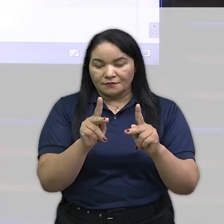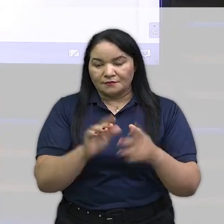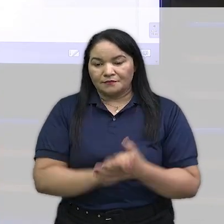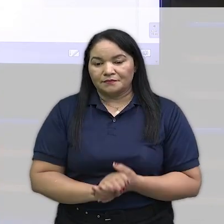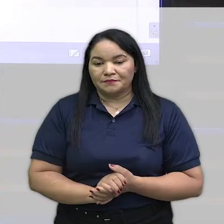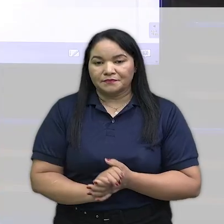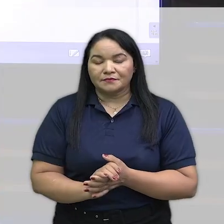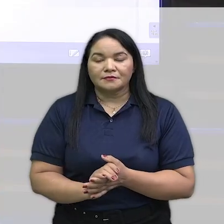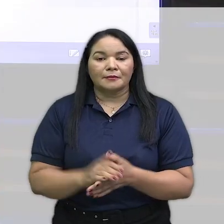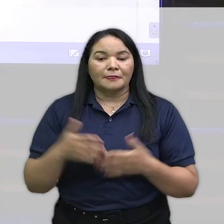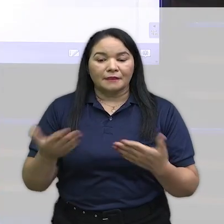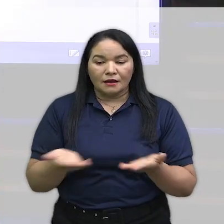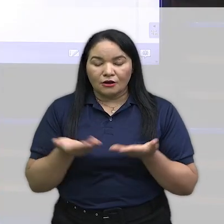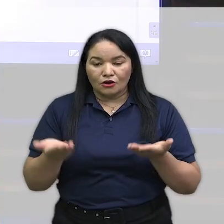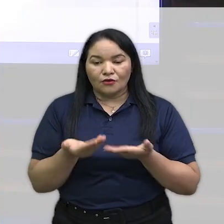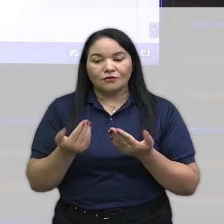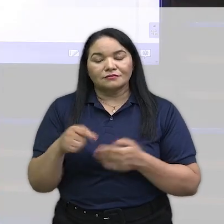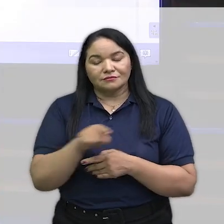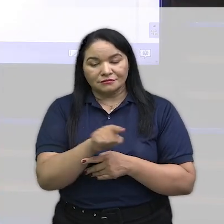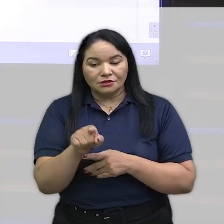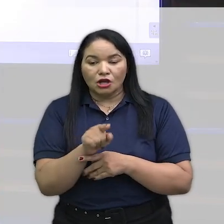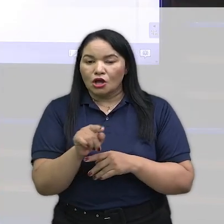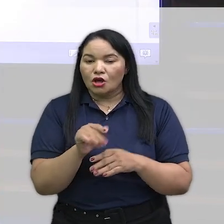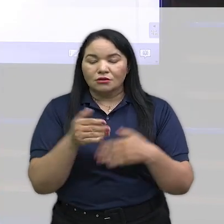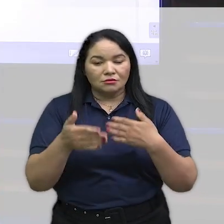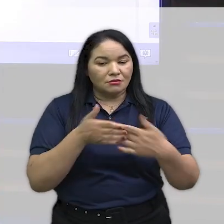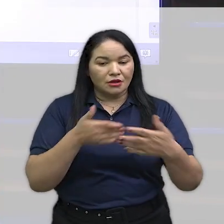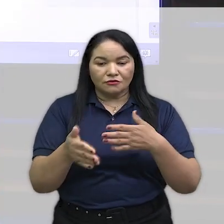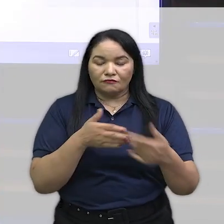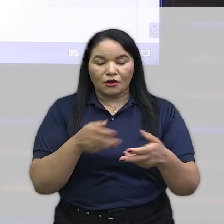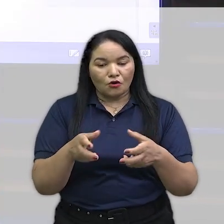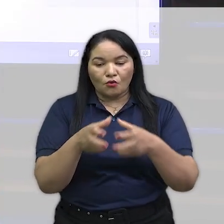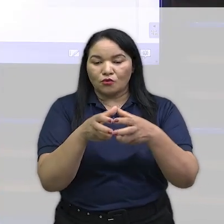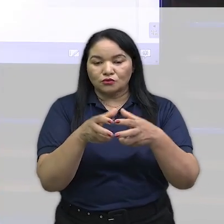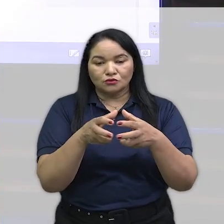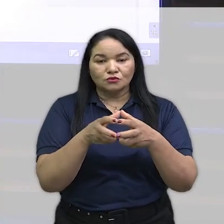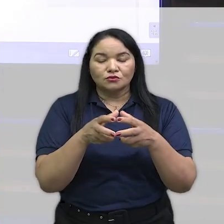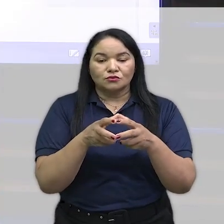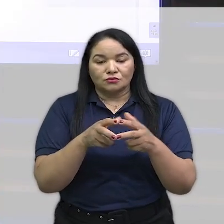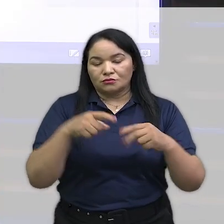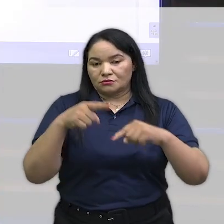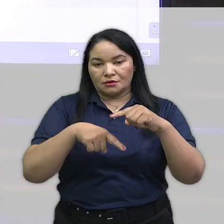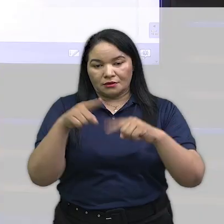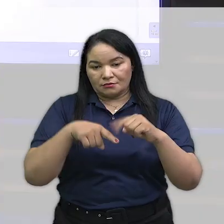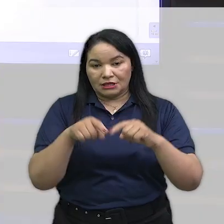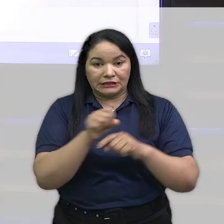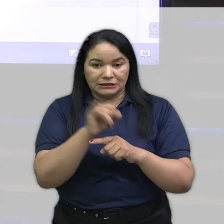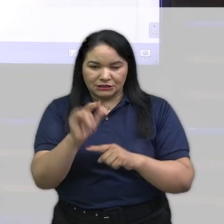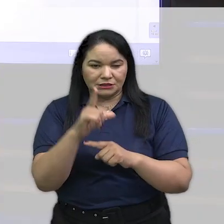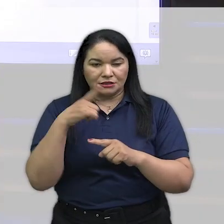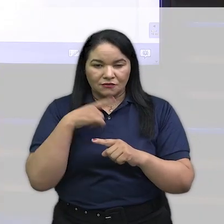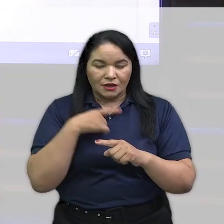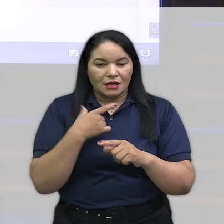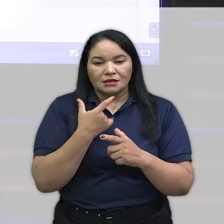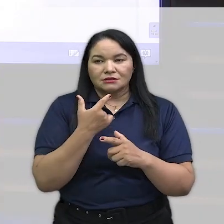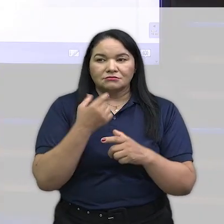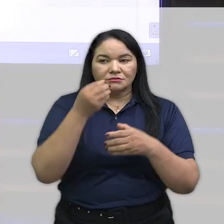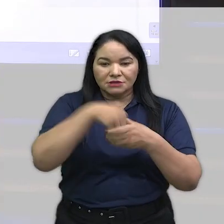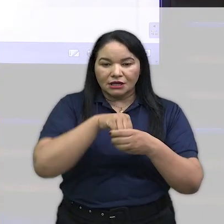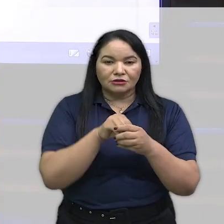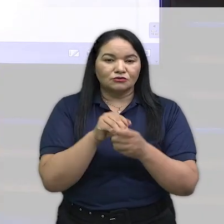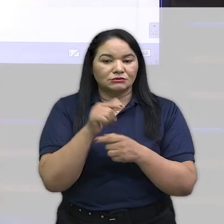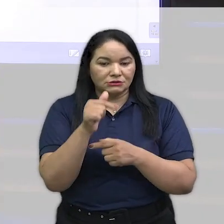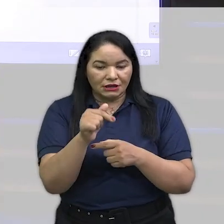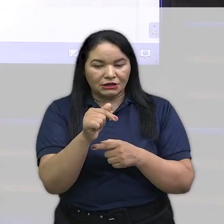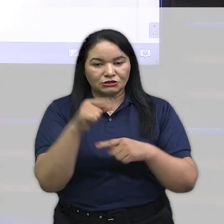conjunto. E assim você vai fazer para todo e qualquer conjunto de elementos, tá? Então, se você tiver 7 elementos, soma